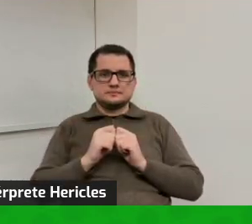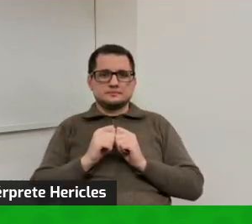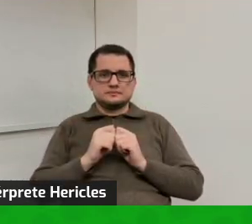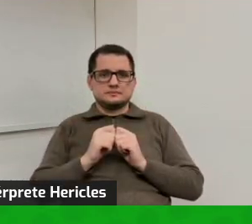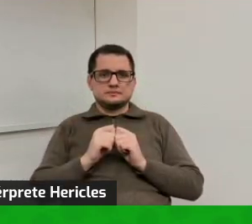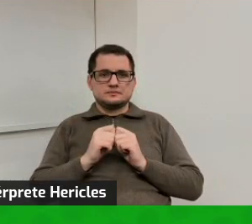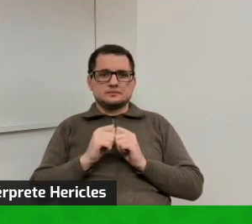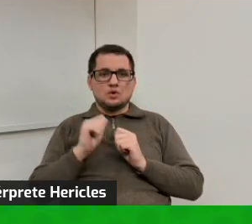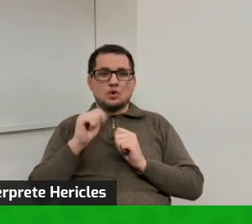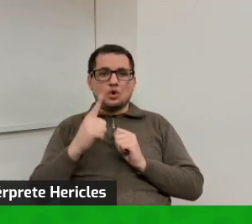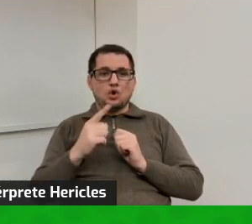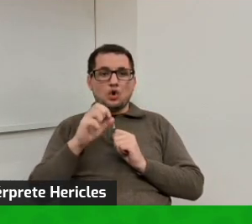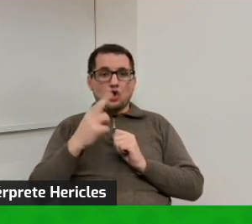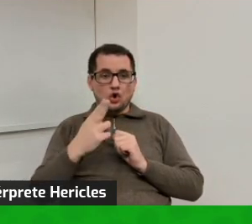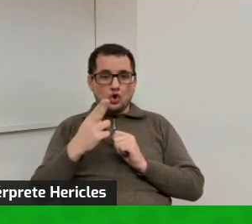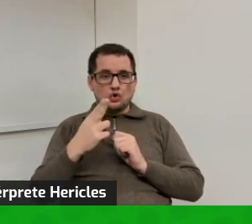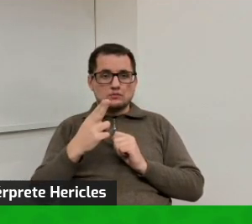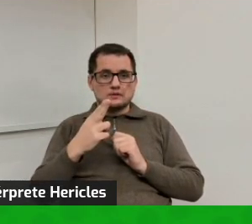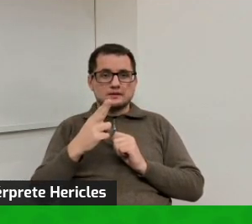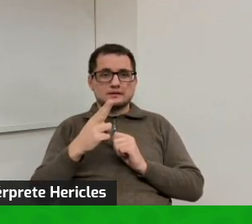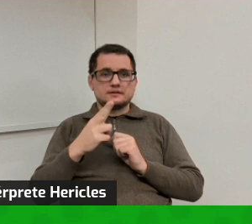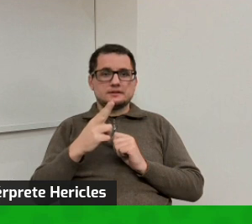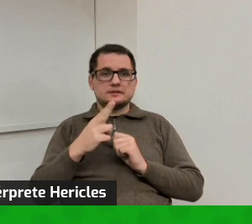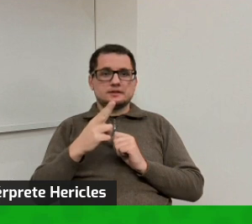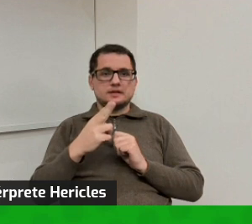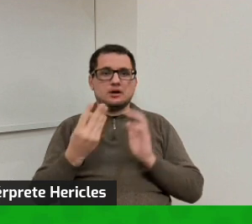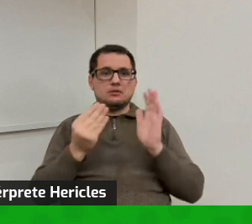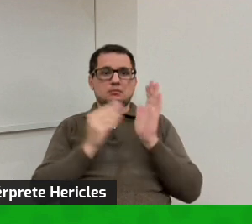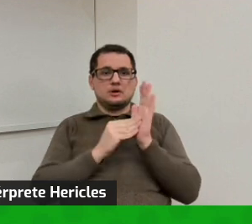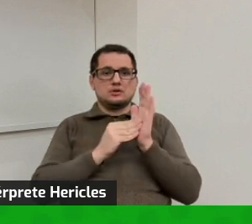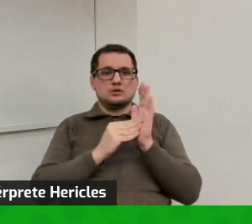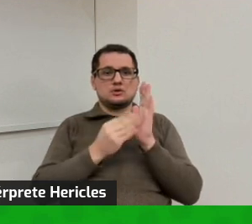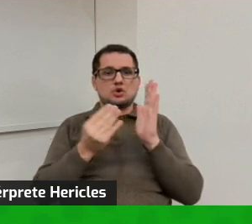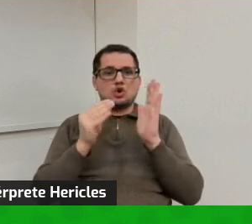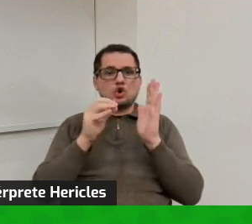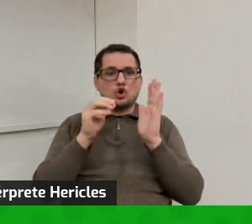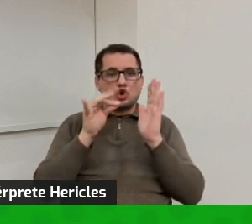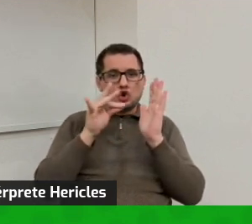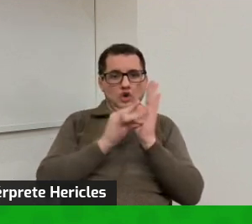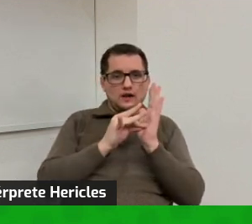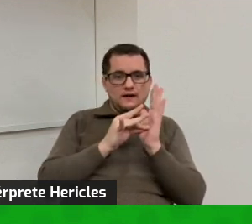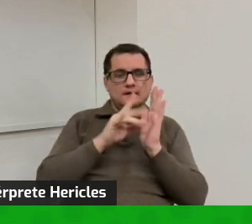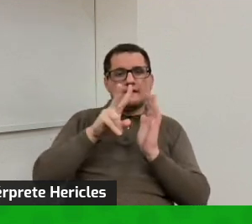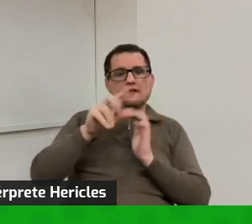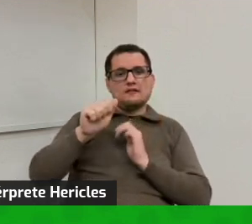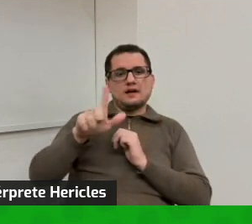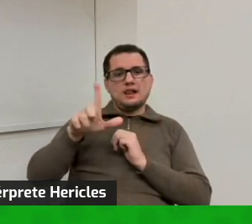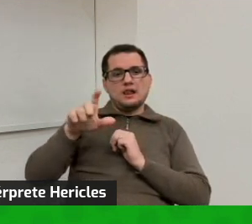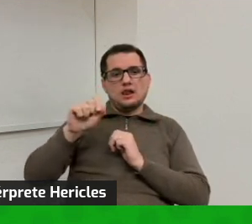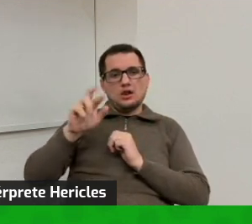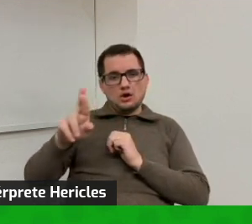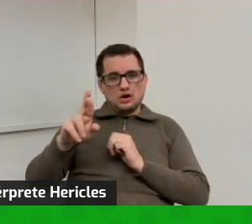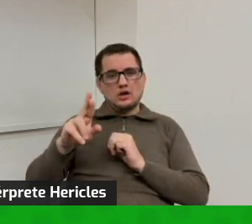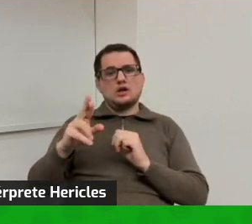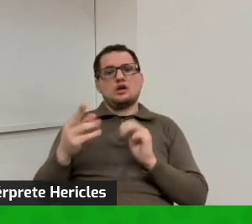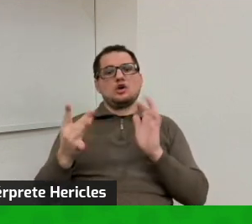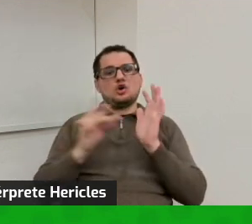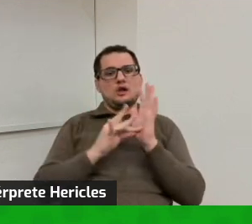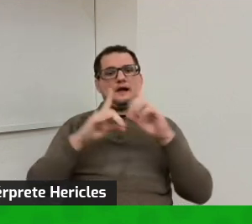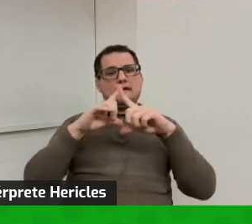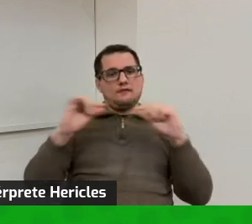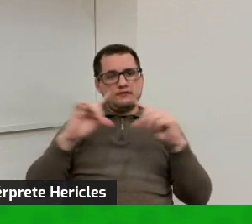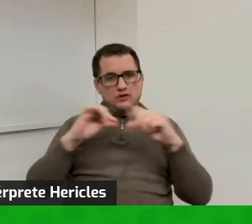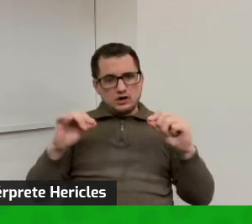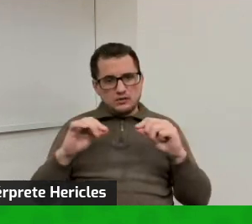com o direito e eu tenho aqui colar valores, colar direto, colar as fórmulas,